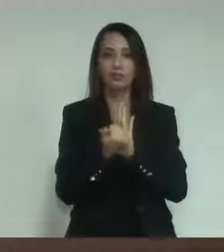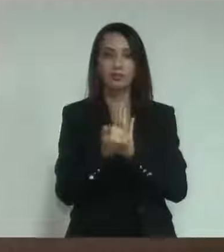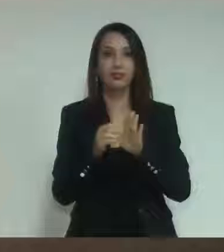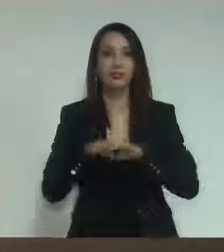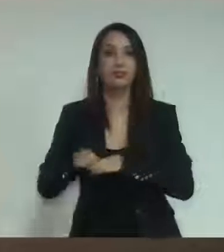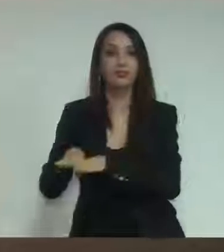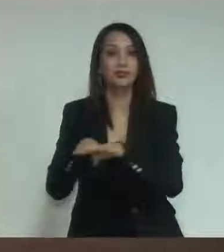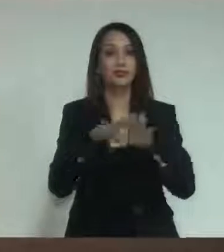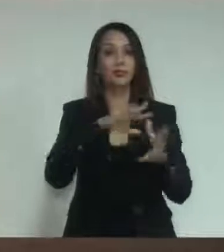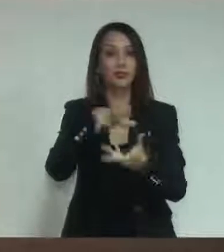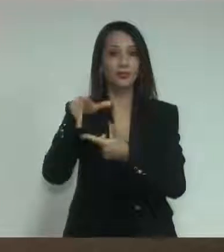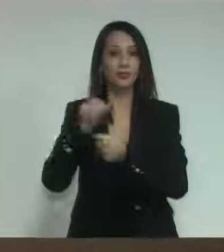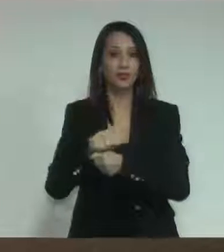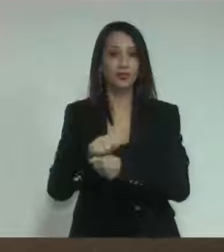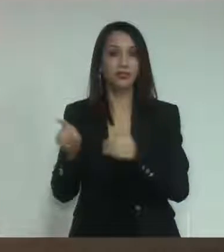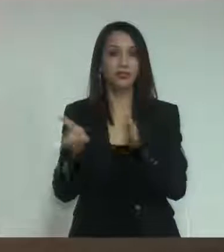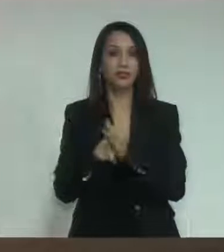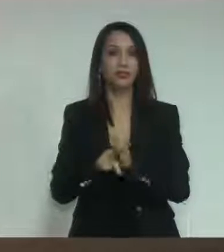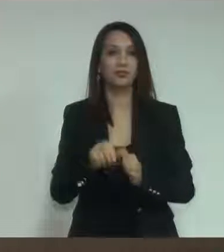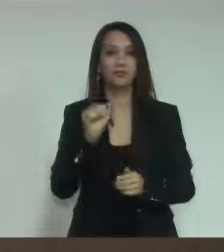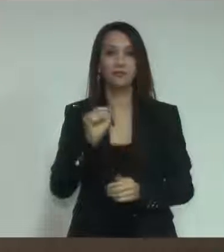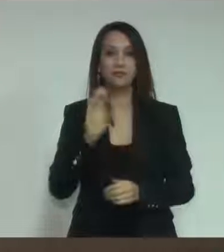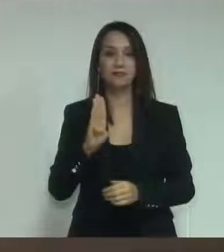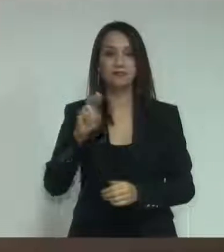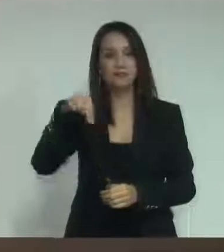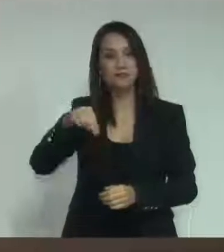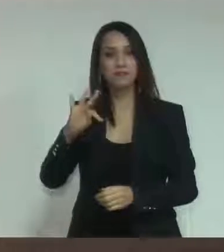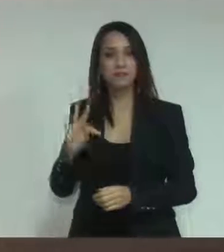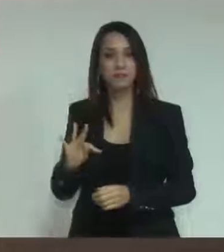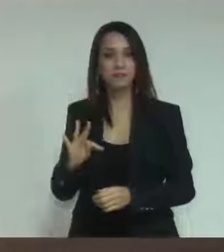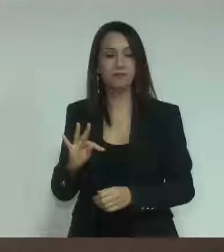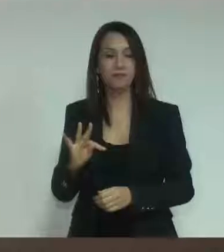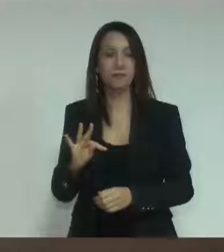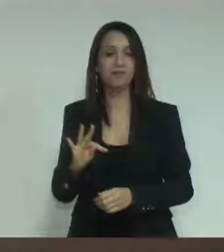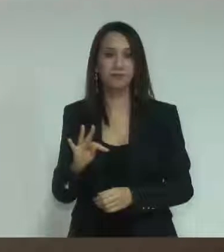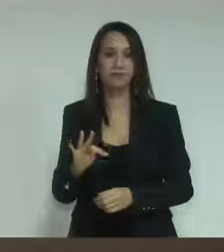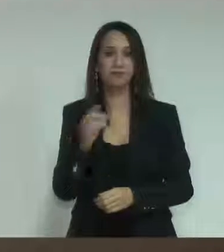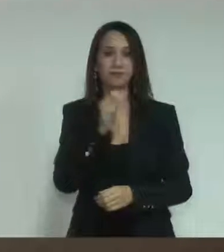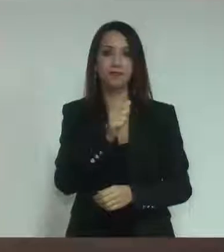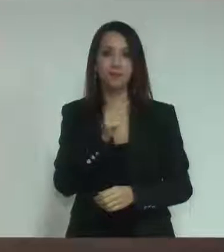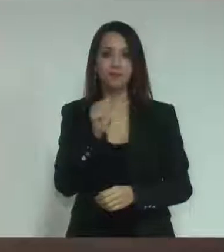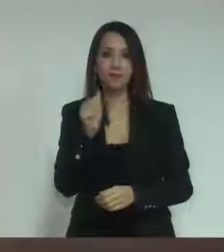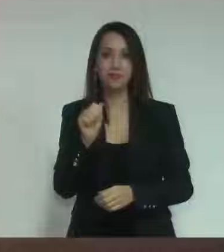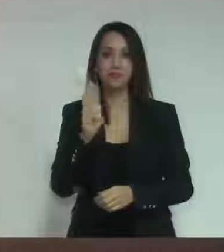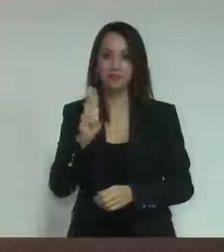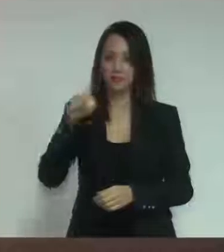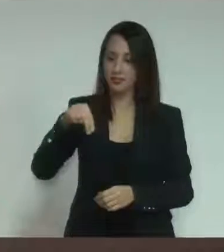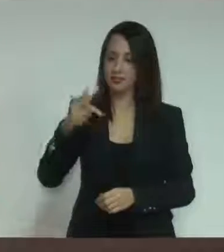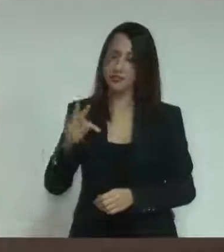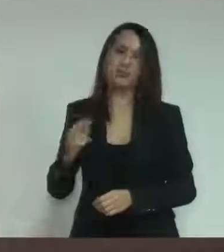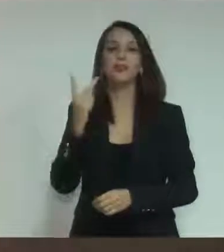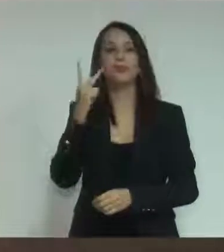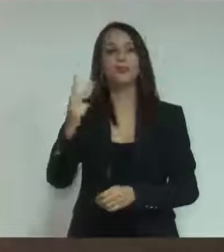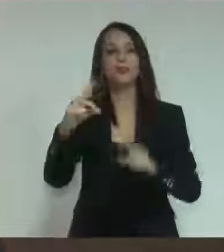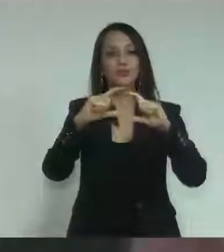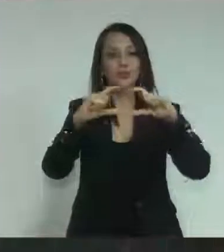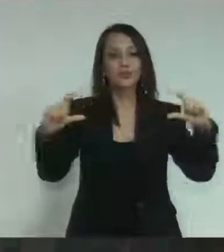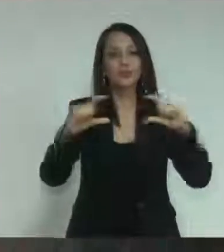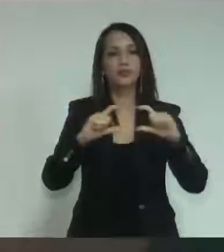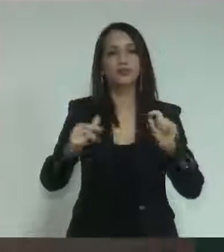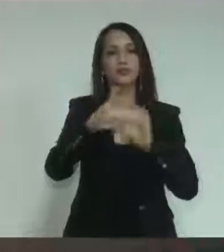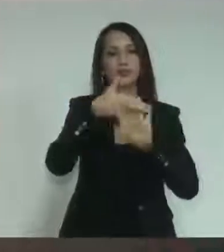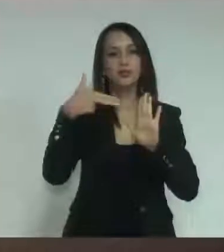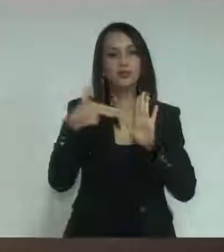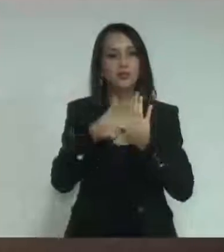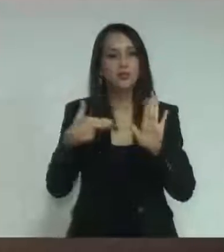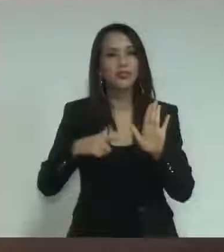ABNT, que é a Associação Brasileira de Normas Técnicas, ela tem duas normas que precisam ficar claras na nova